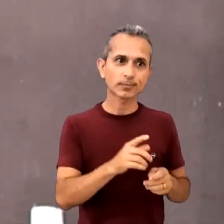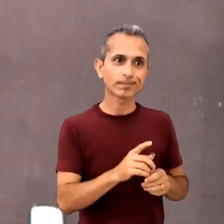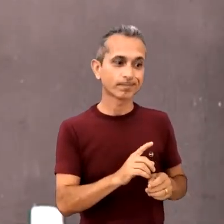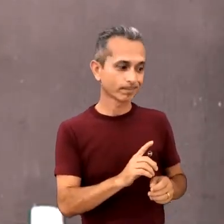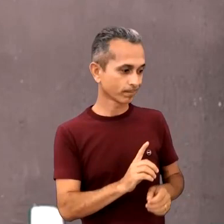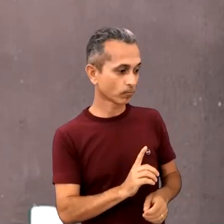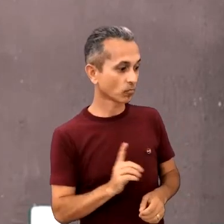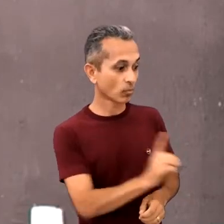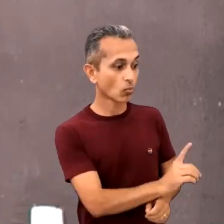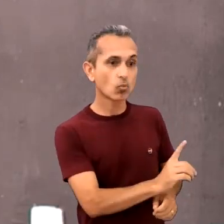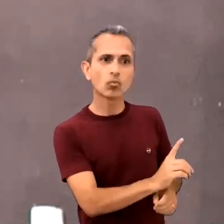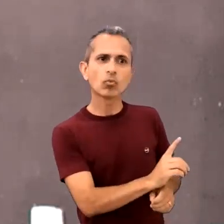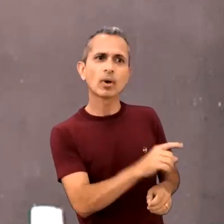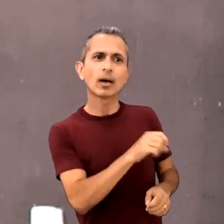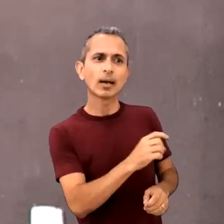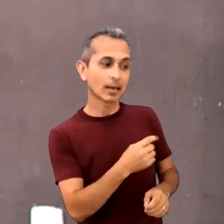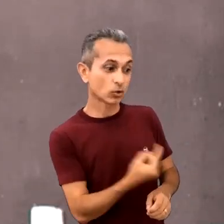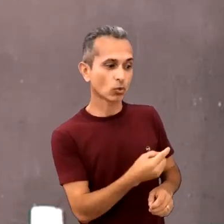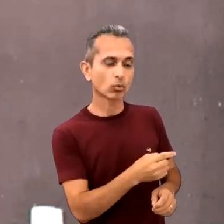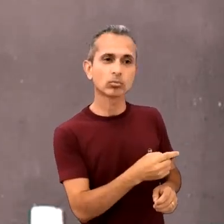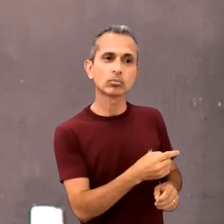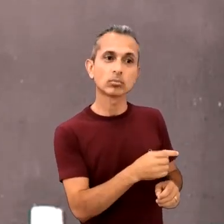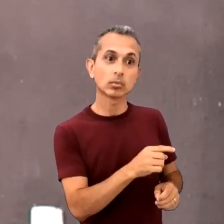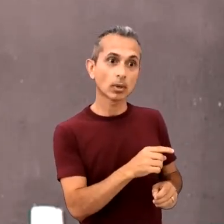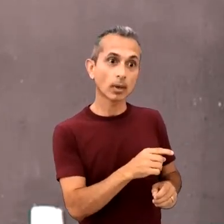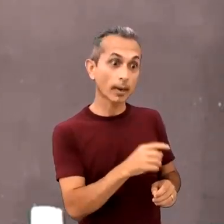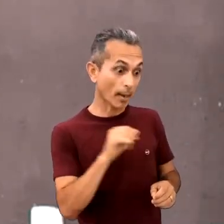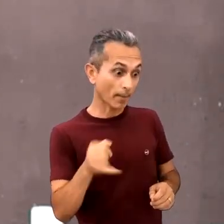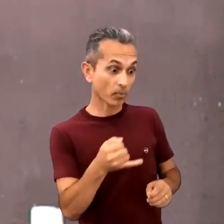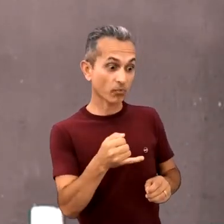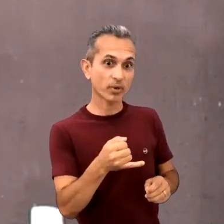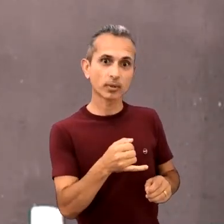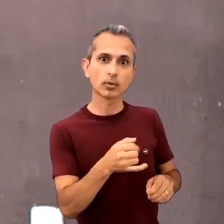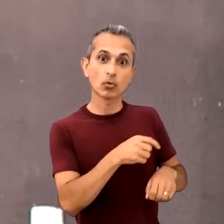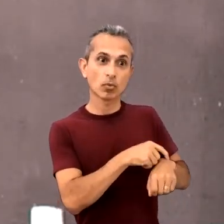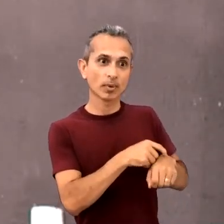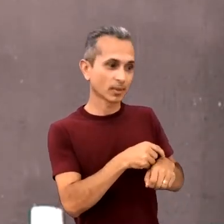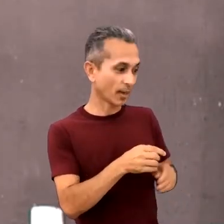sogra disse, mas aproveita aquele isolamento para dizer, case comigo.